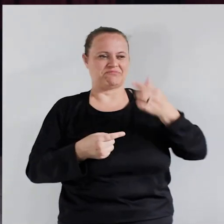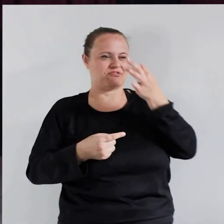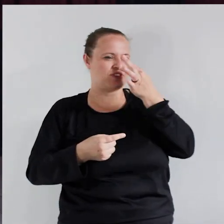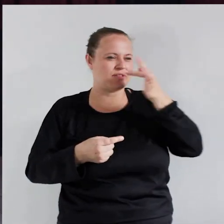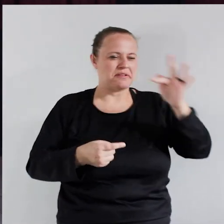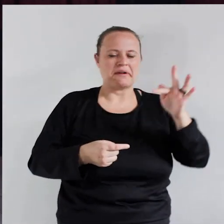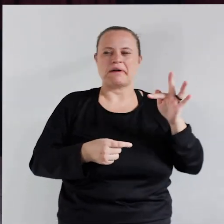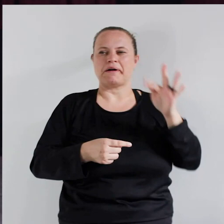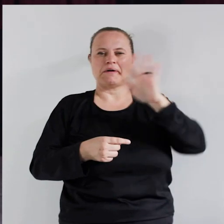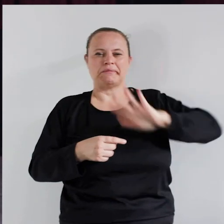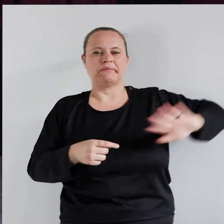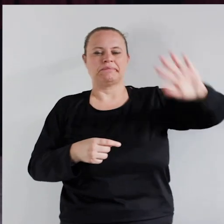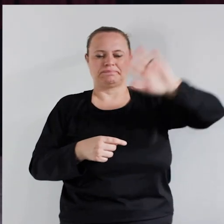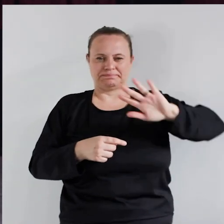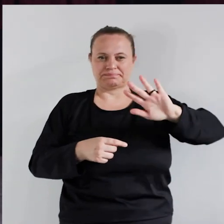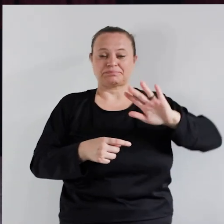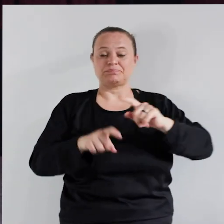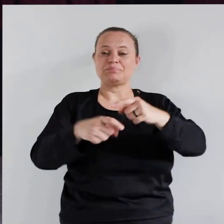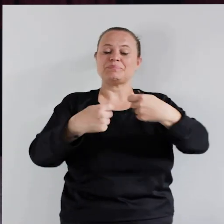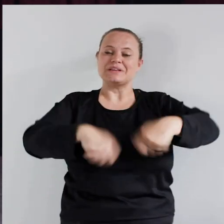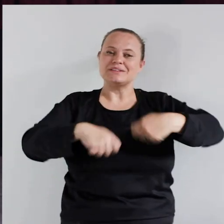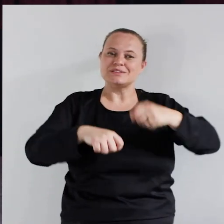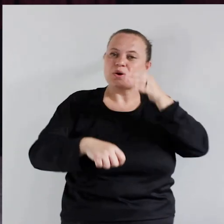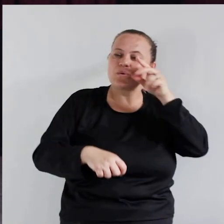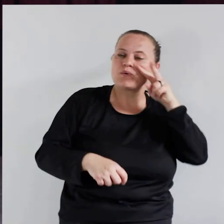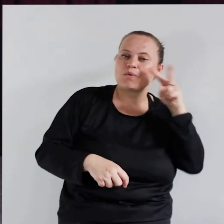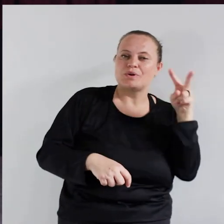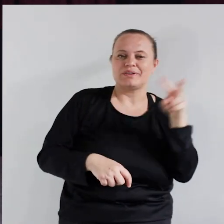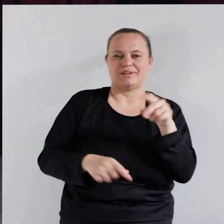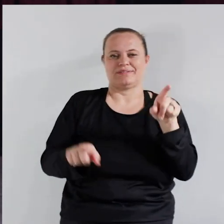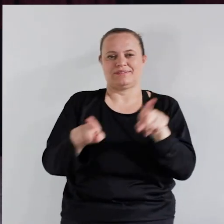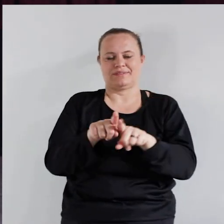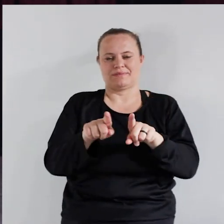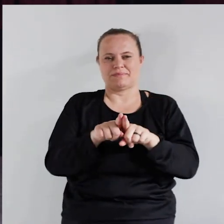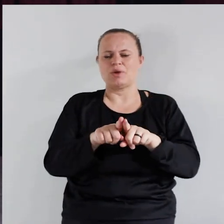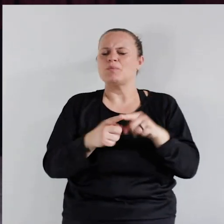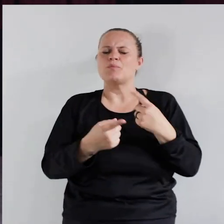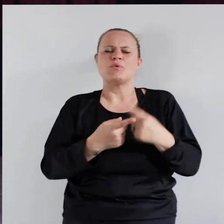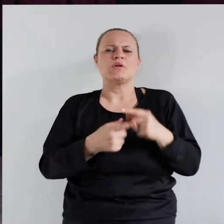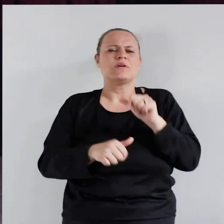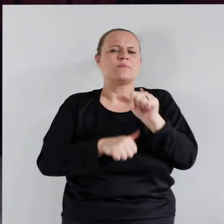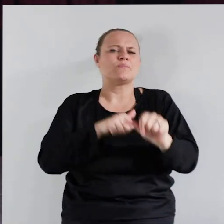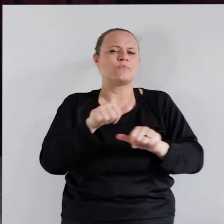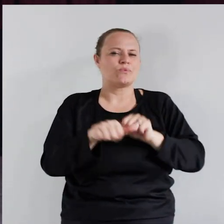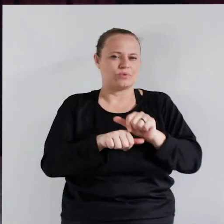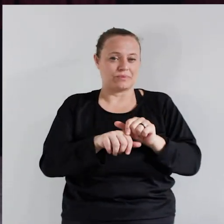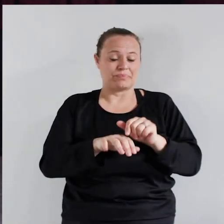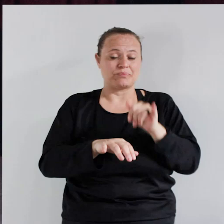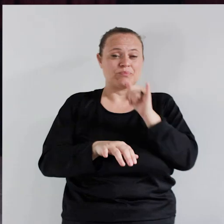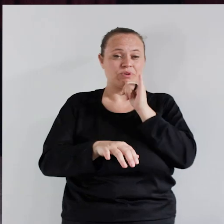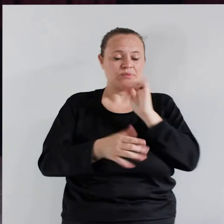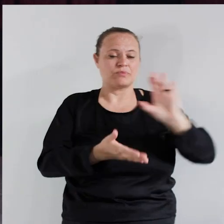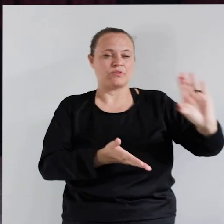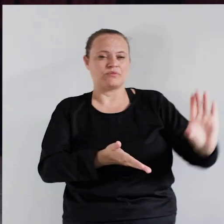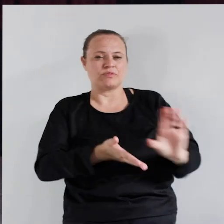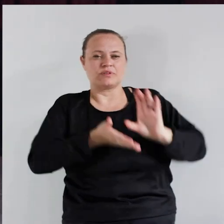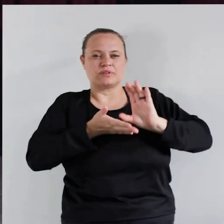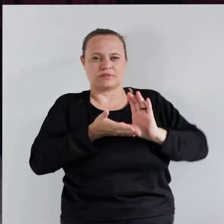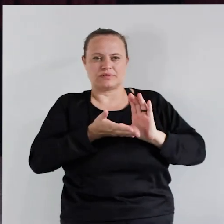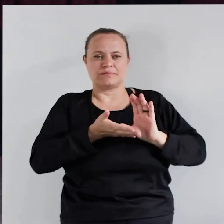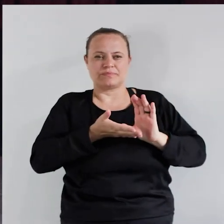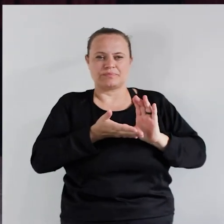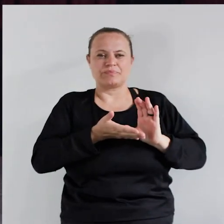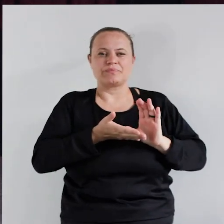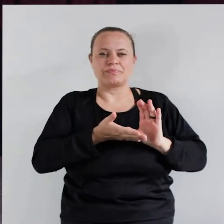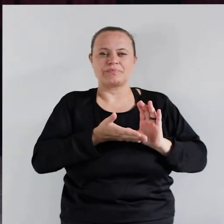tanto no município, no estado ou federal. E aí a gente precisou olhar também, né, o que estava